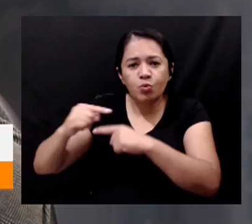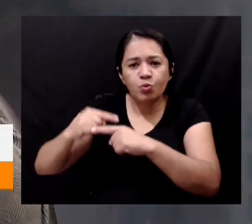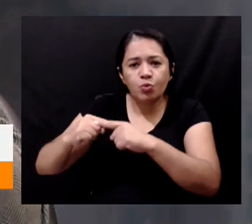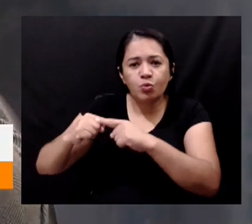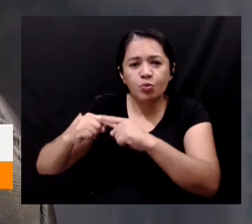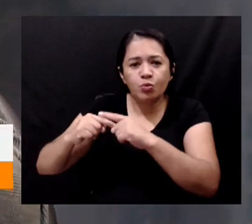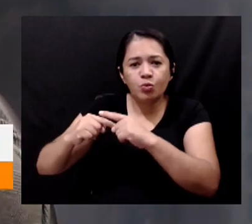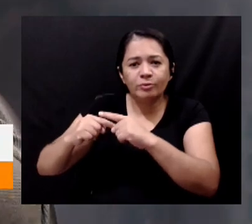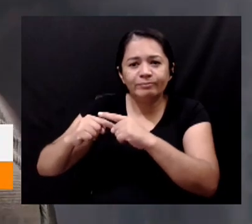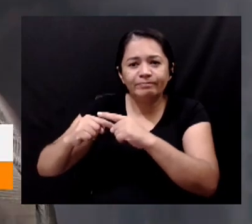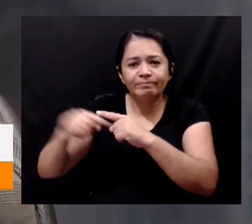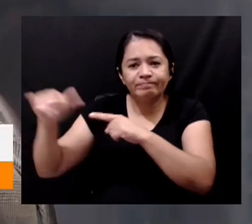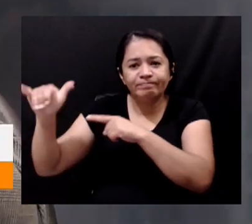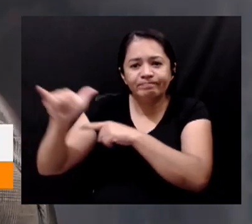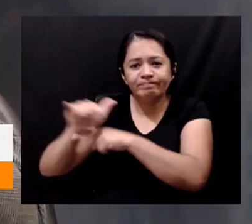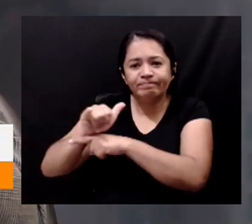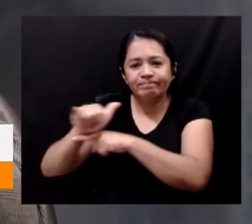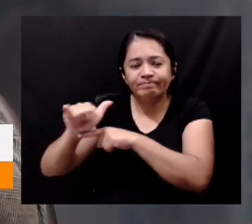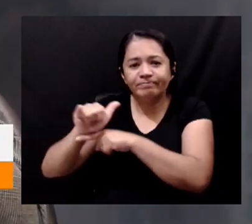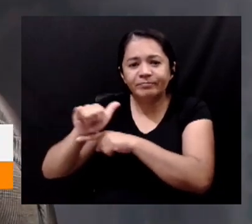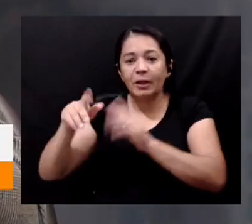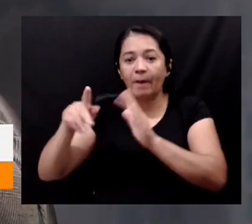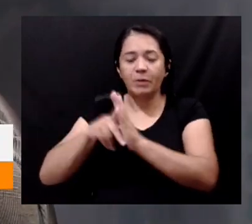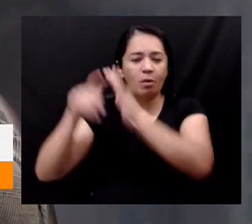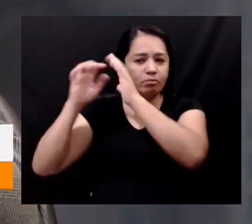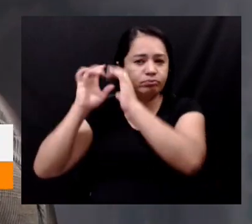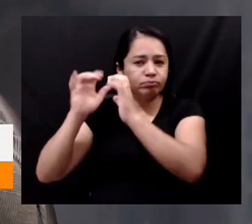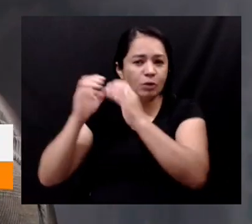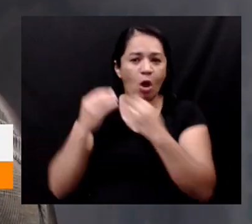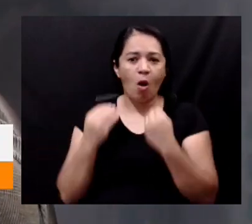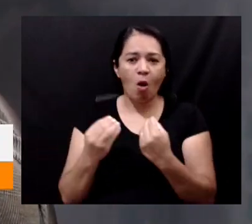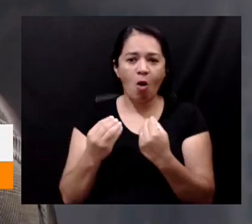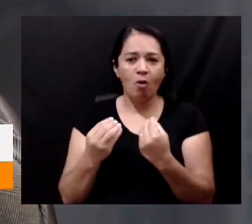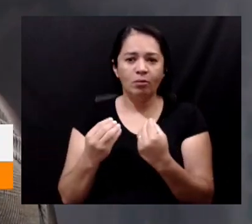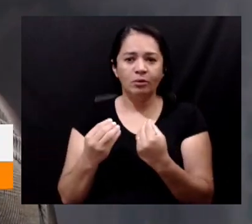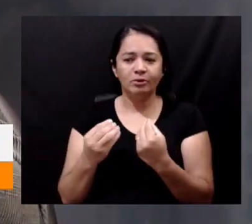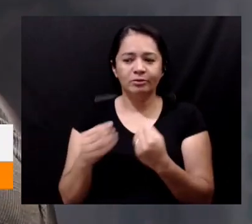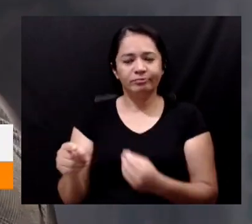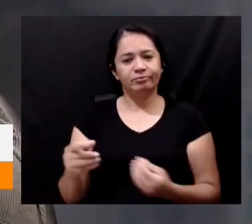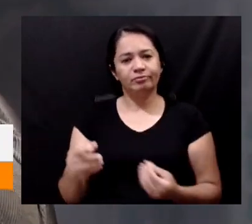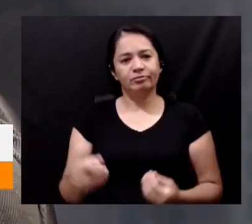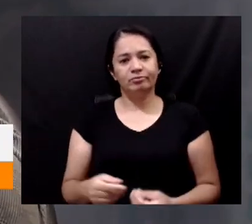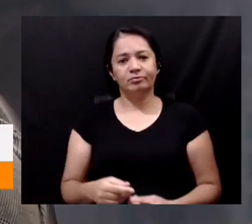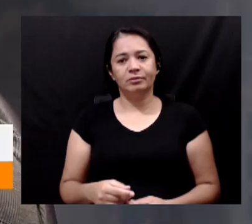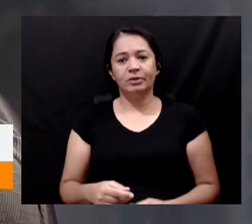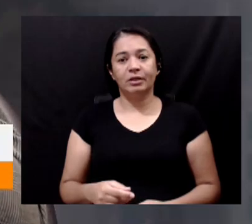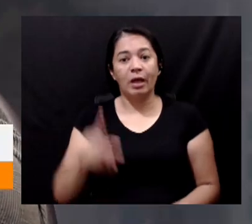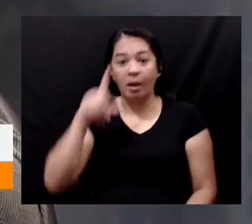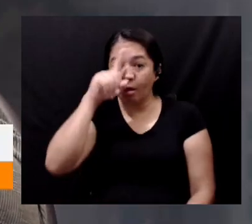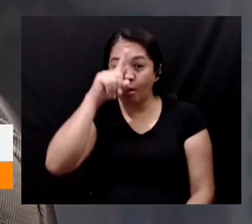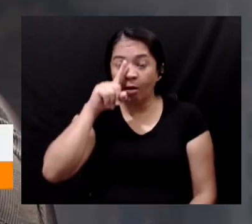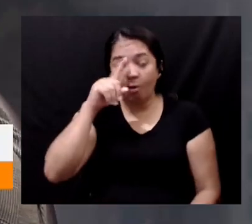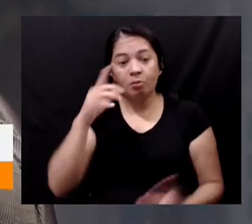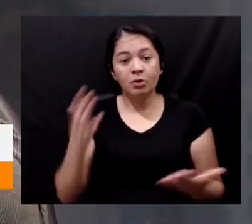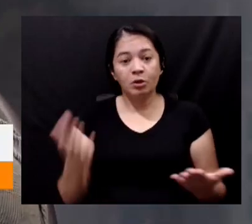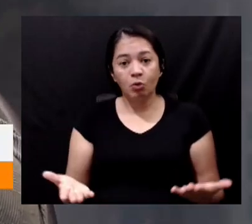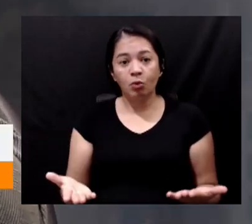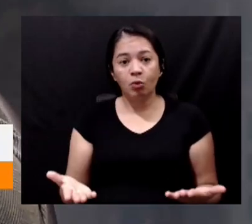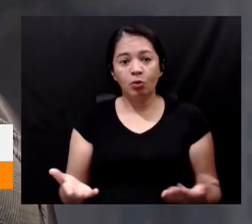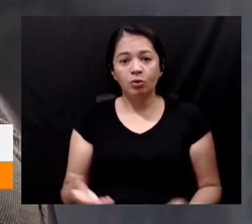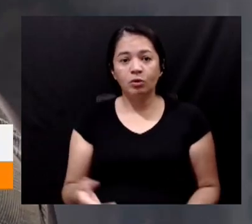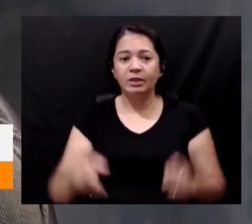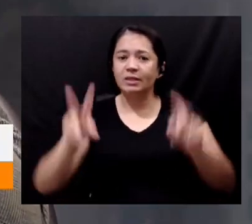neurais. Como que é essa ferramenta na mão desse ser? É muito mais delicado, né. Na realidade, esse tema é um tema